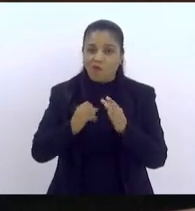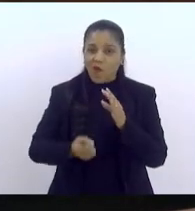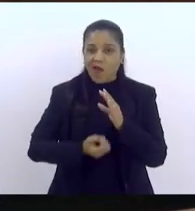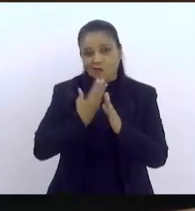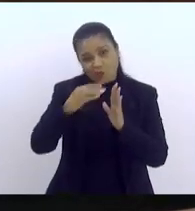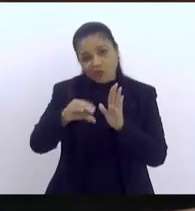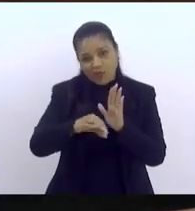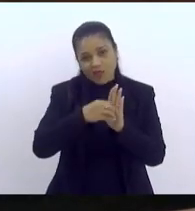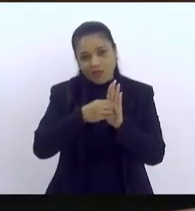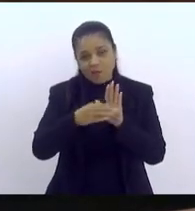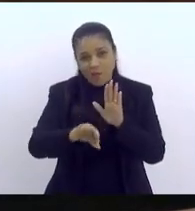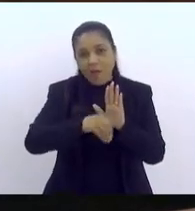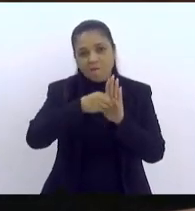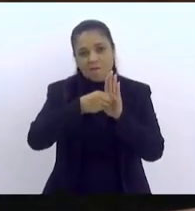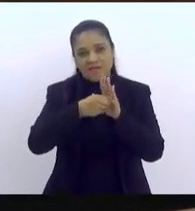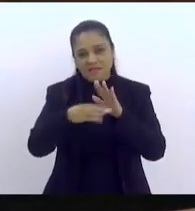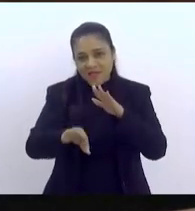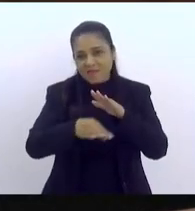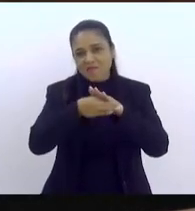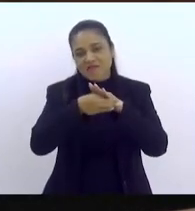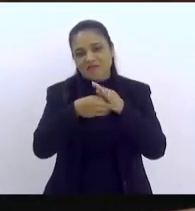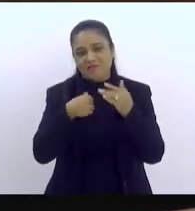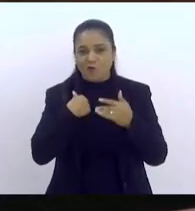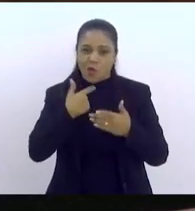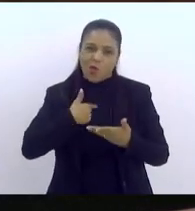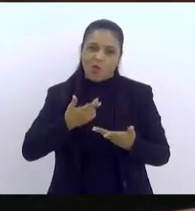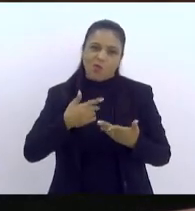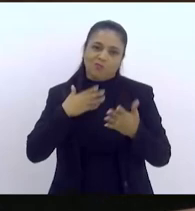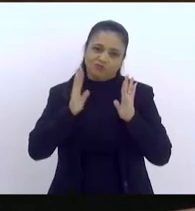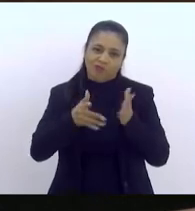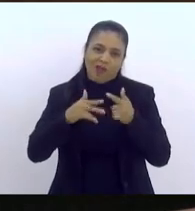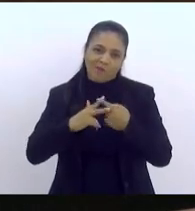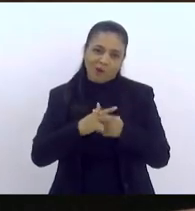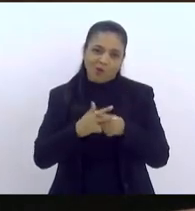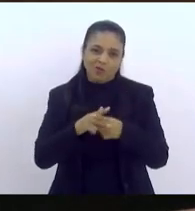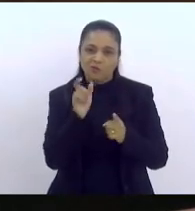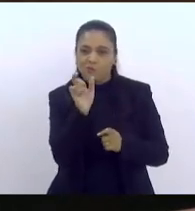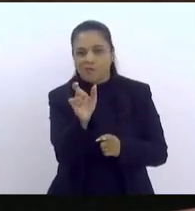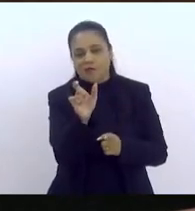emendas. Parabéns, deputado. É só para não ficar ali com a palavra escrita errada.